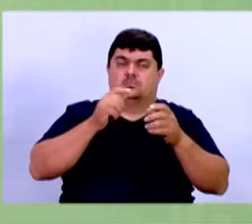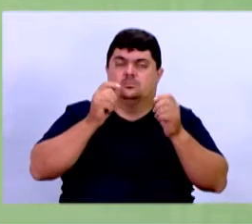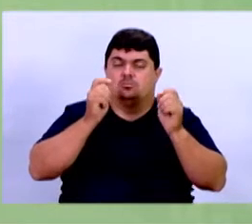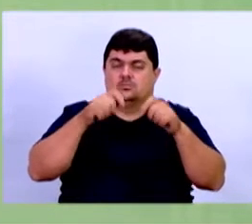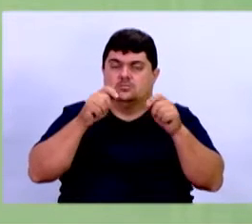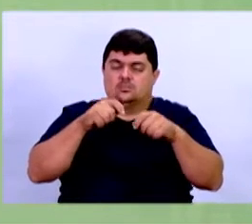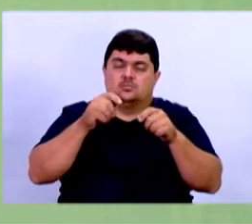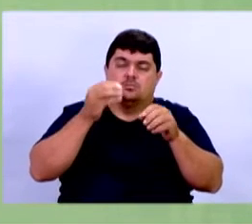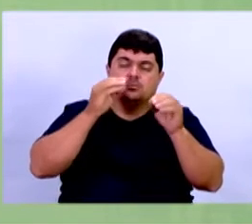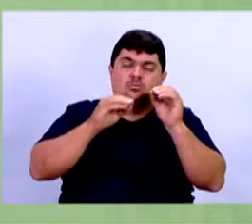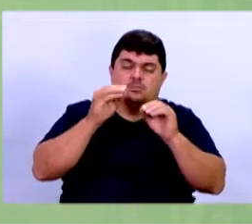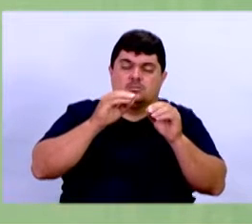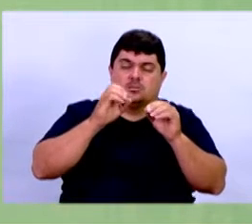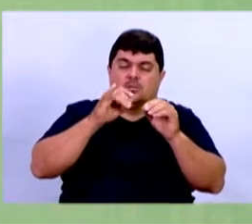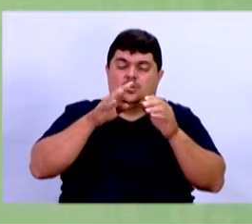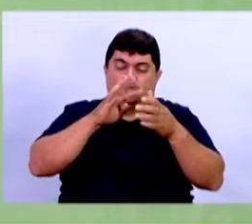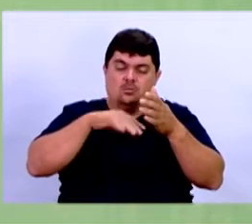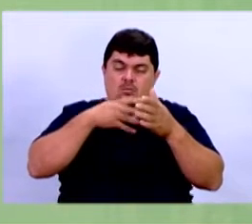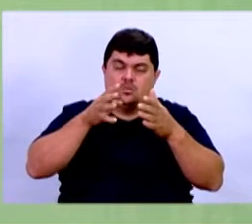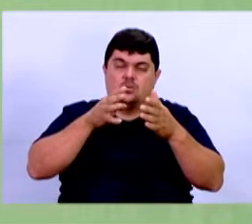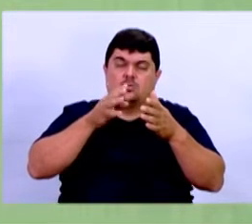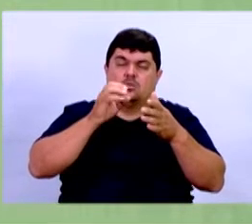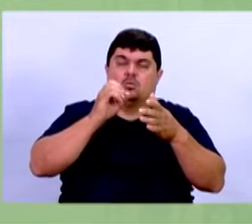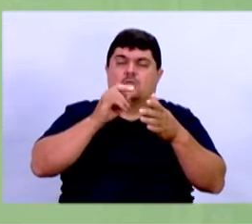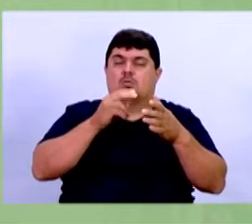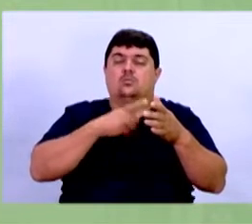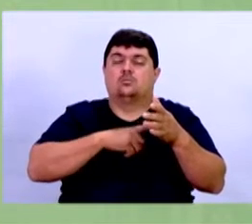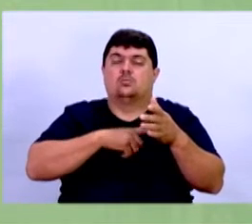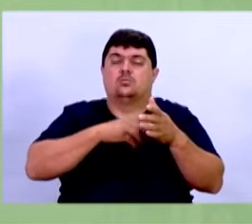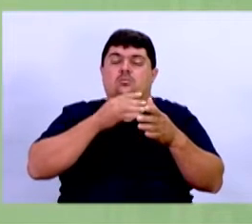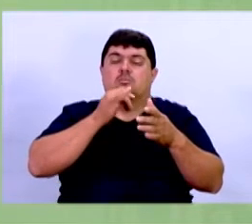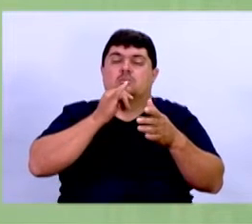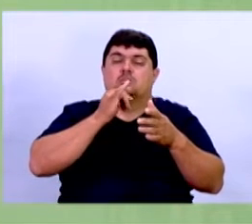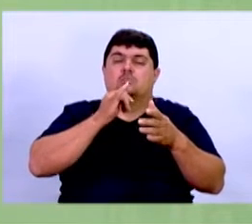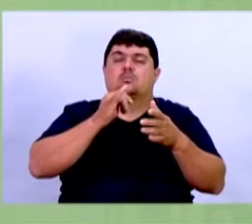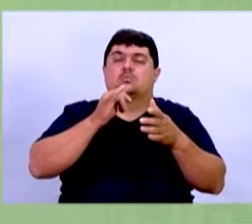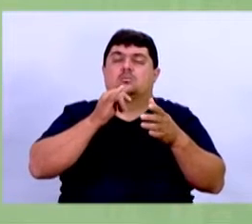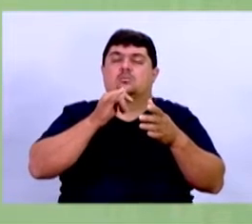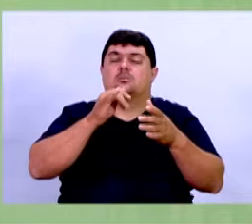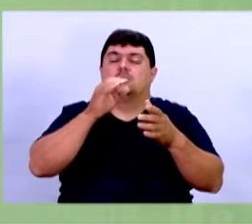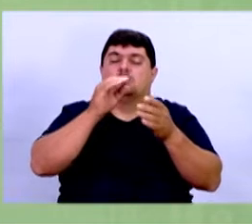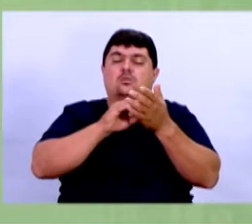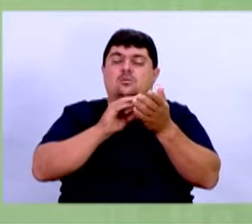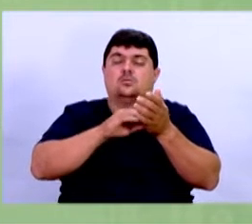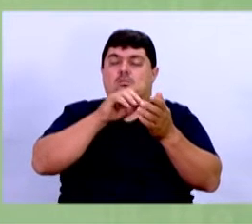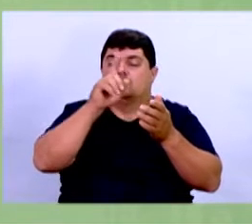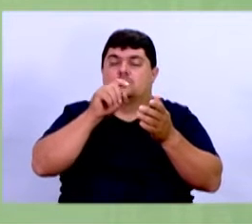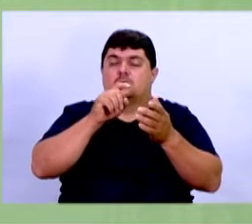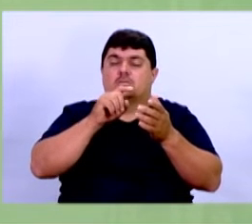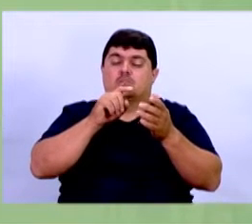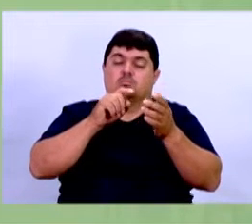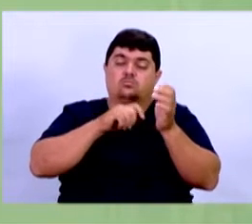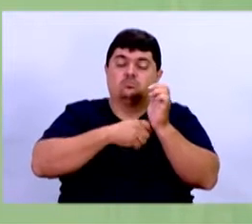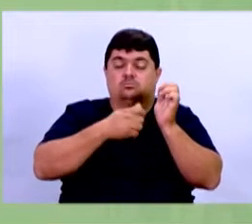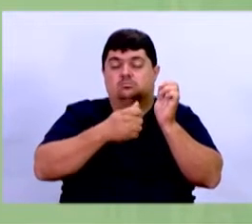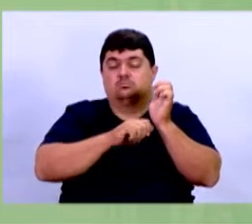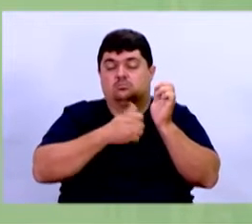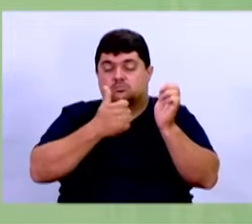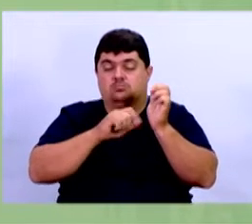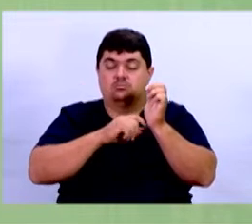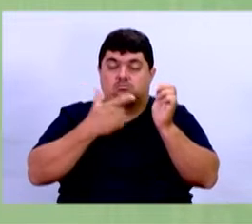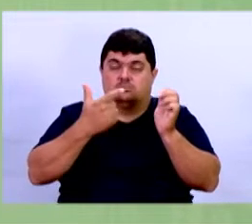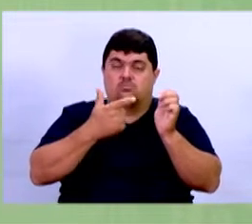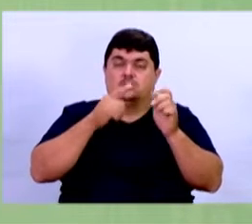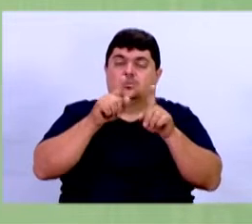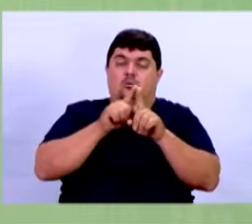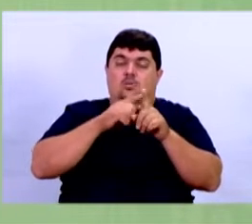minha coluna ou na minha tabela cliente, se é chave primária ou não, estrangeira, e o tipo de informação